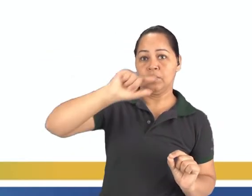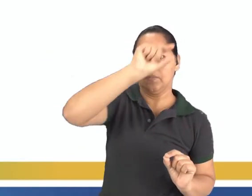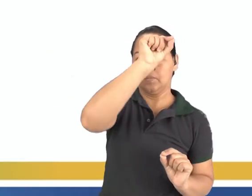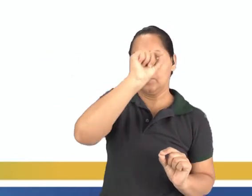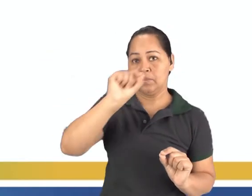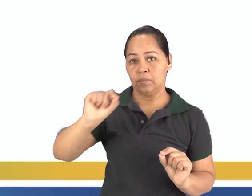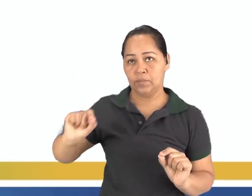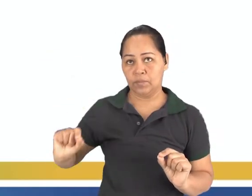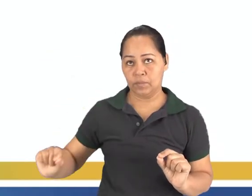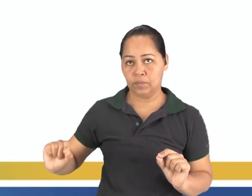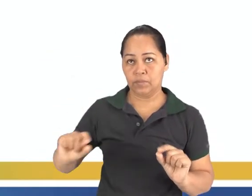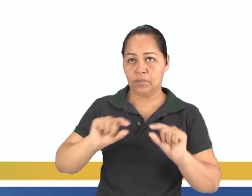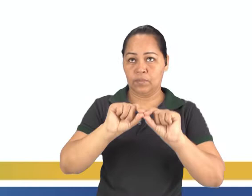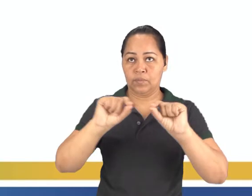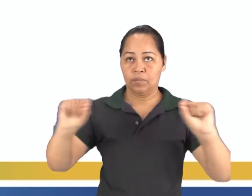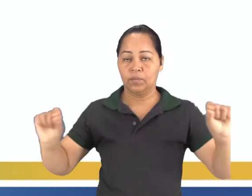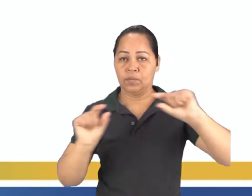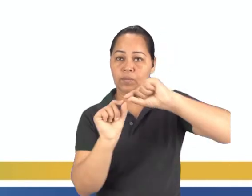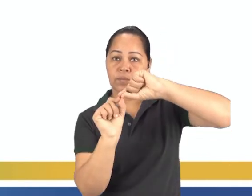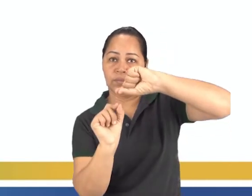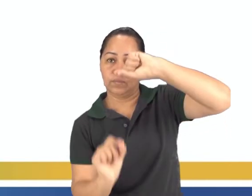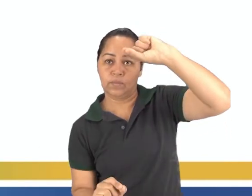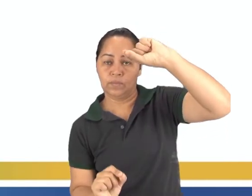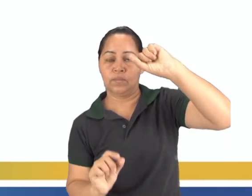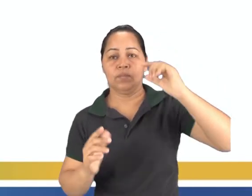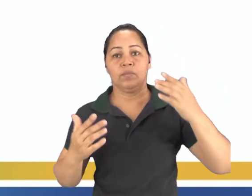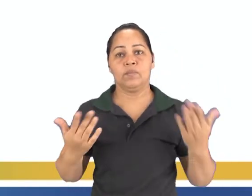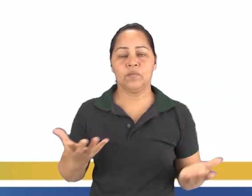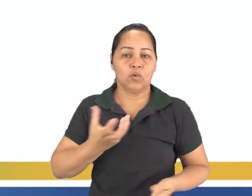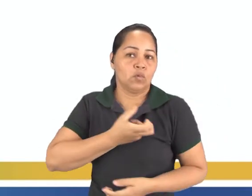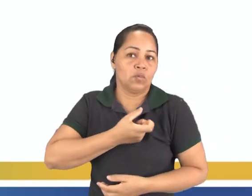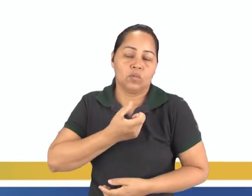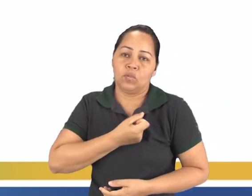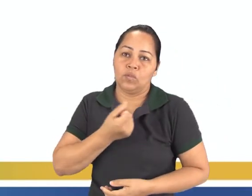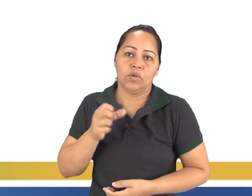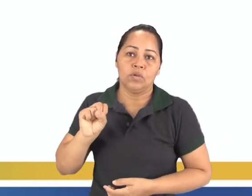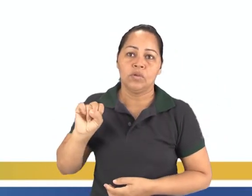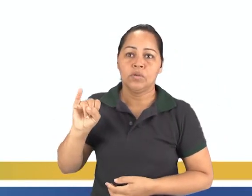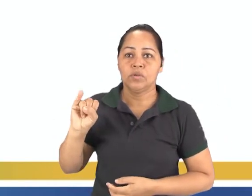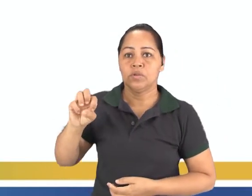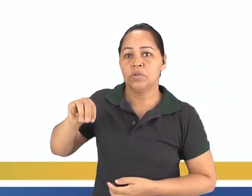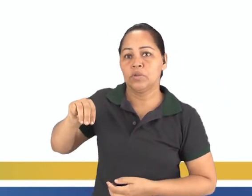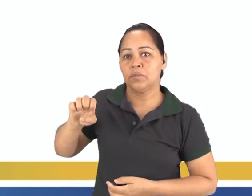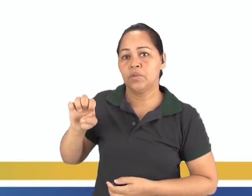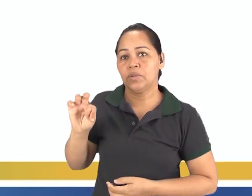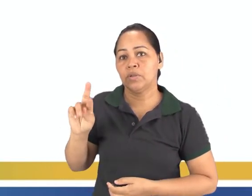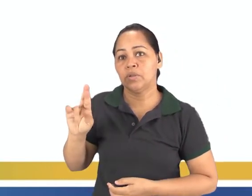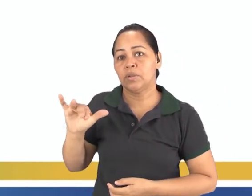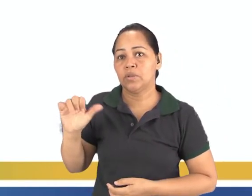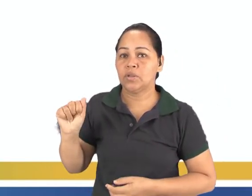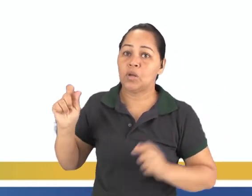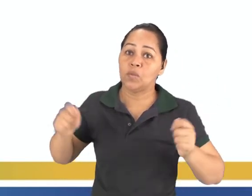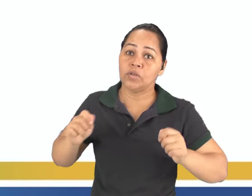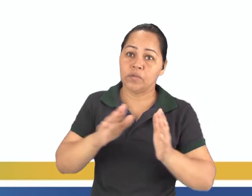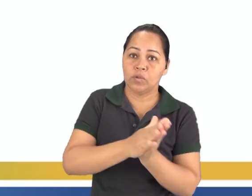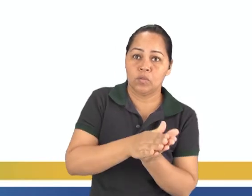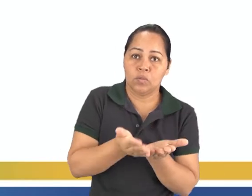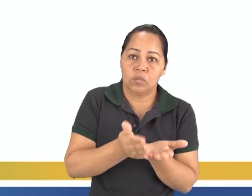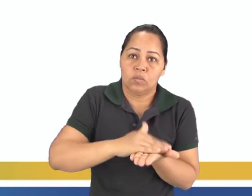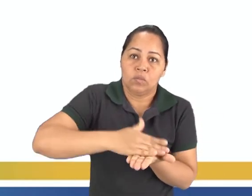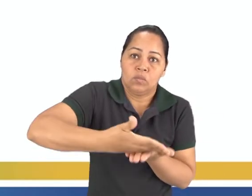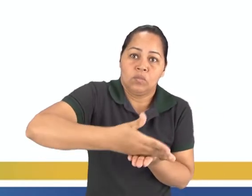nos polígonos regulares, o número de eixos de simetria é igual ao número de lados. Por exemplo, num